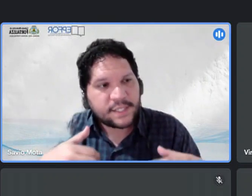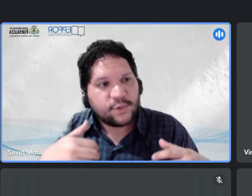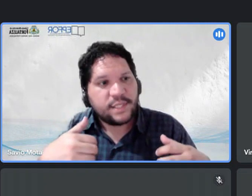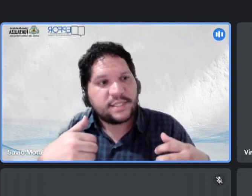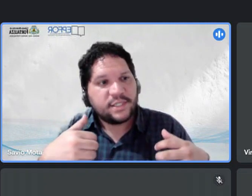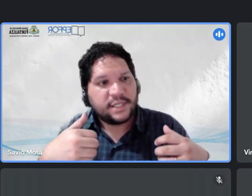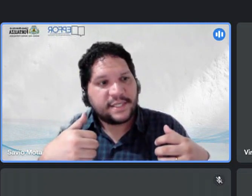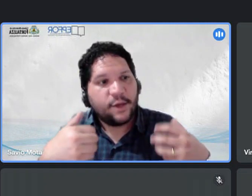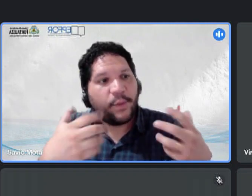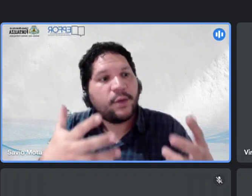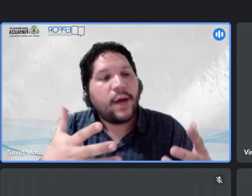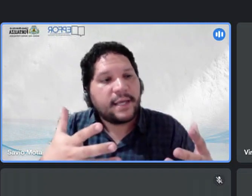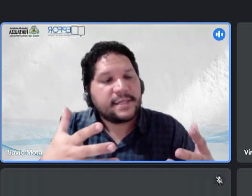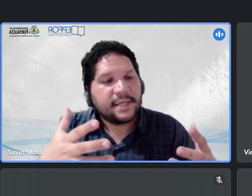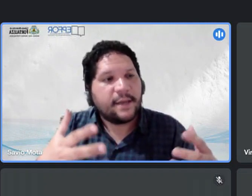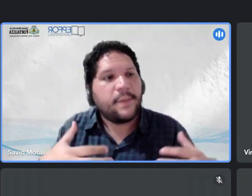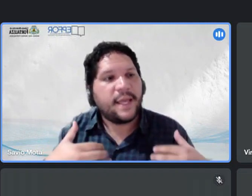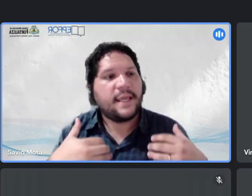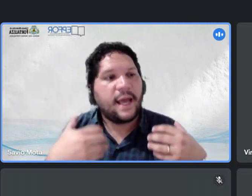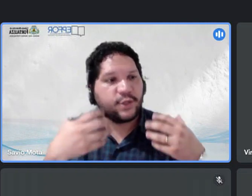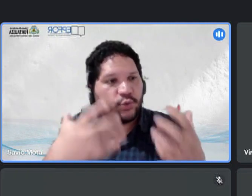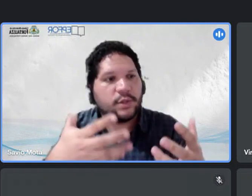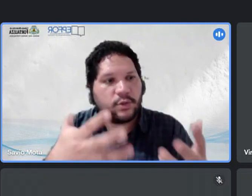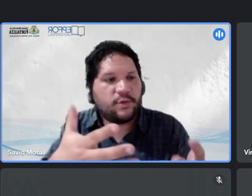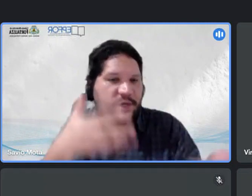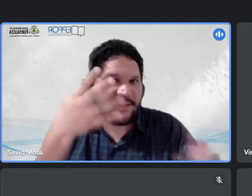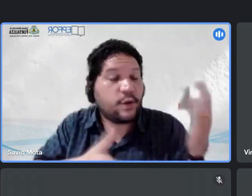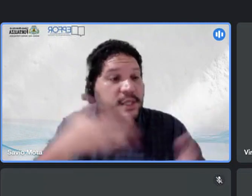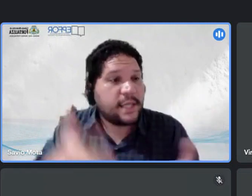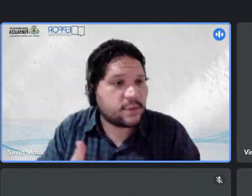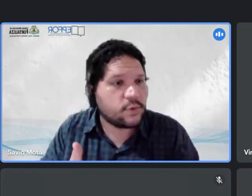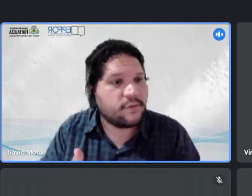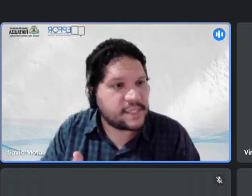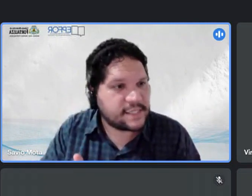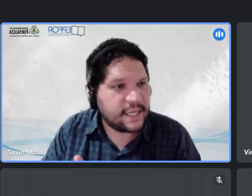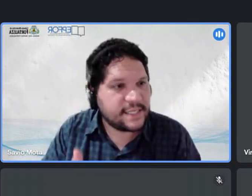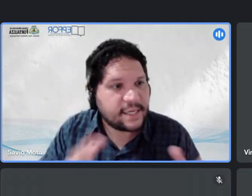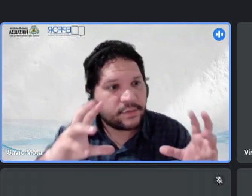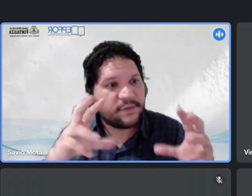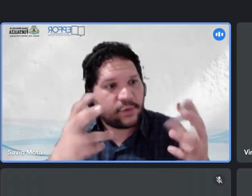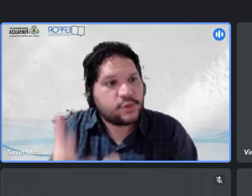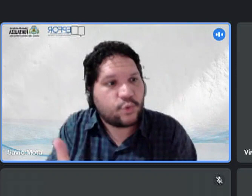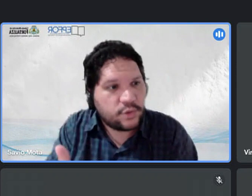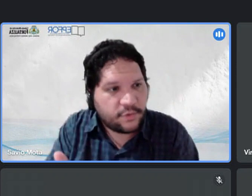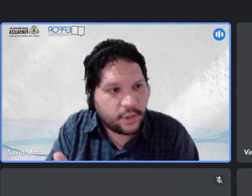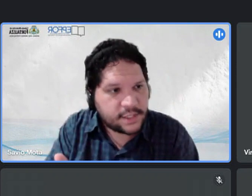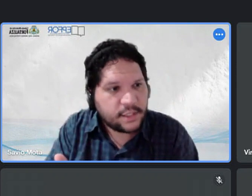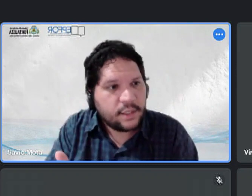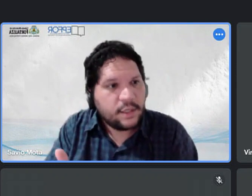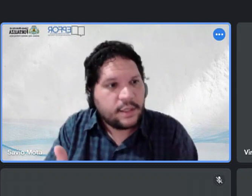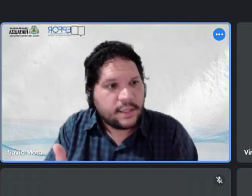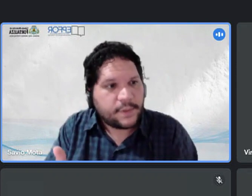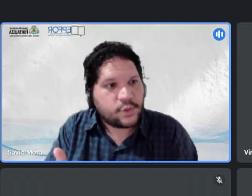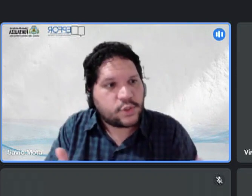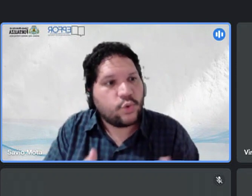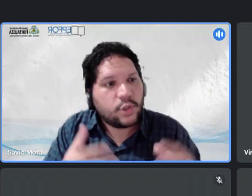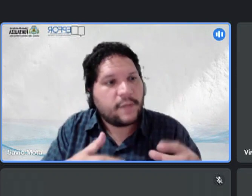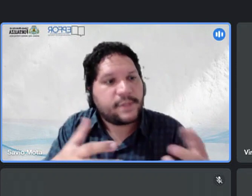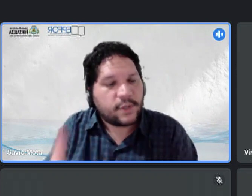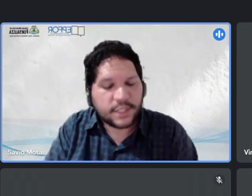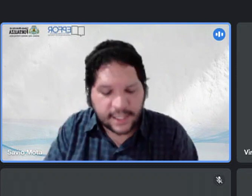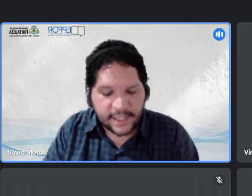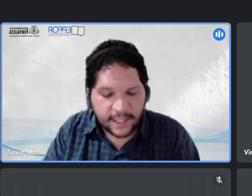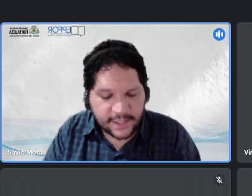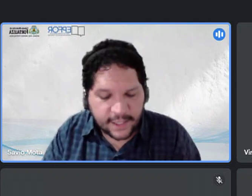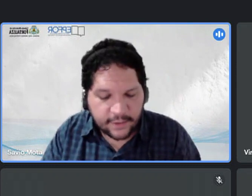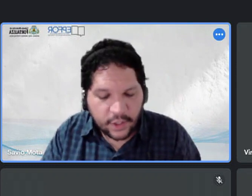as expressões ditas não manuais, que também ajudam no tom de voz. A velocidade com que você sinaliza é como se fosse o tom de voz da pessoa surda ou da